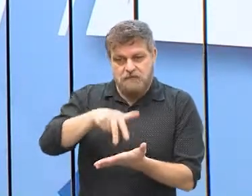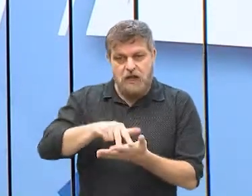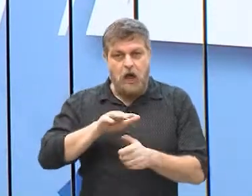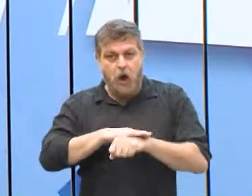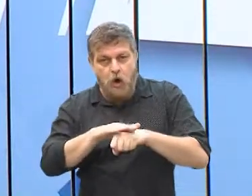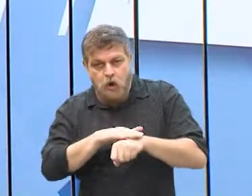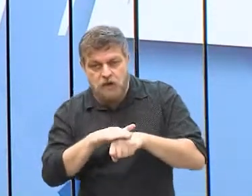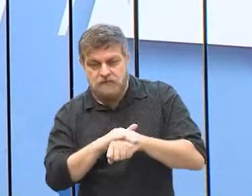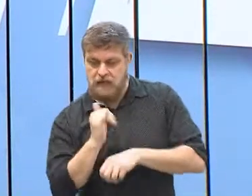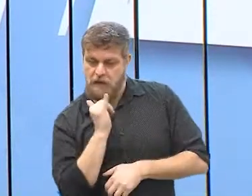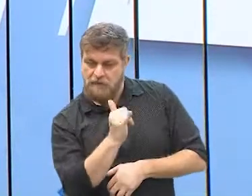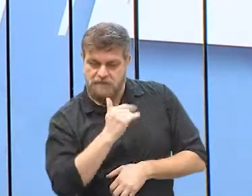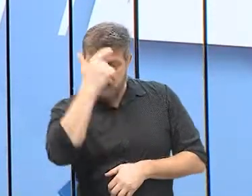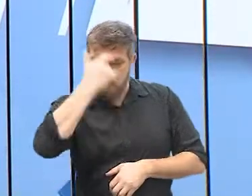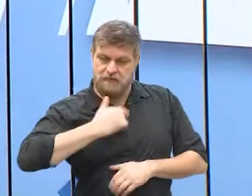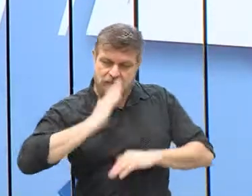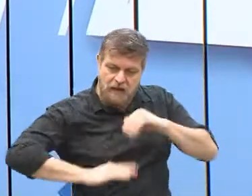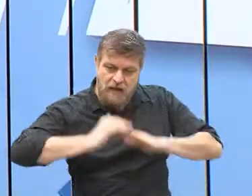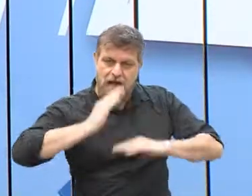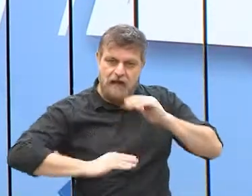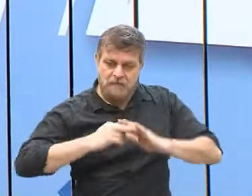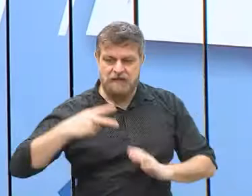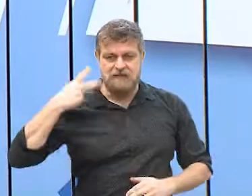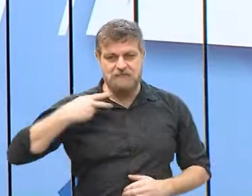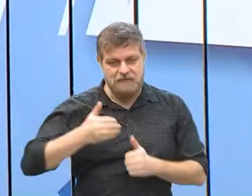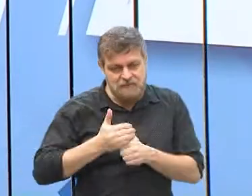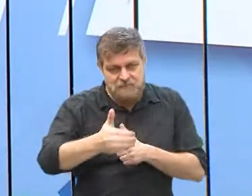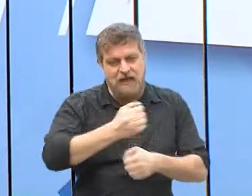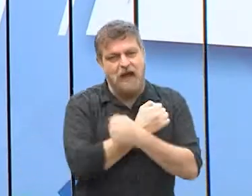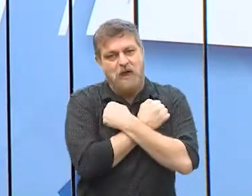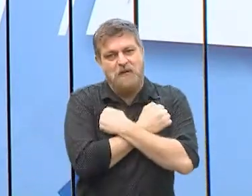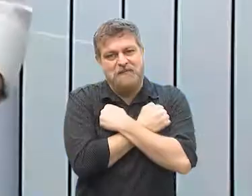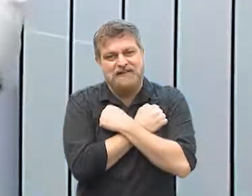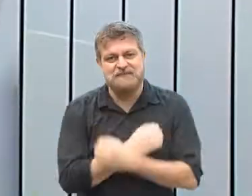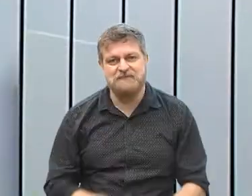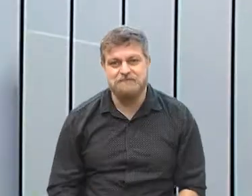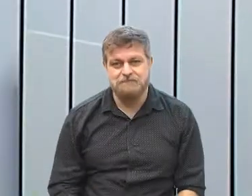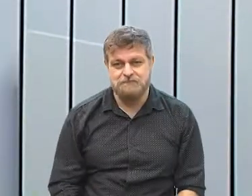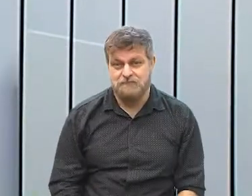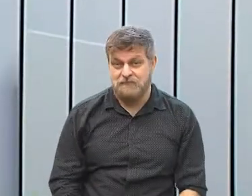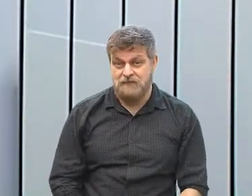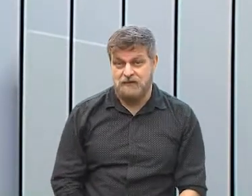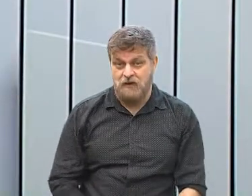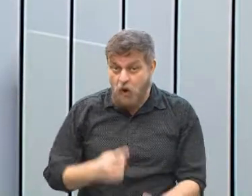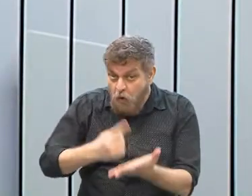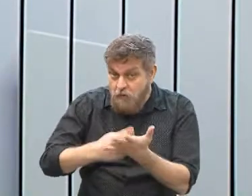conversar para prestar contas das ações do mandato. Um abraço. Vamos fazer o